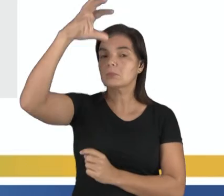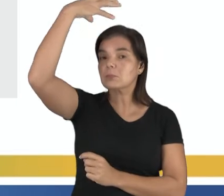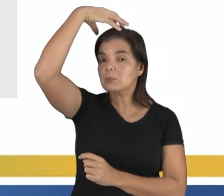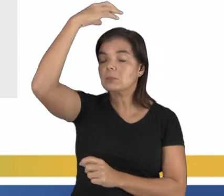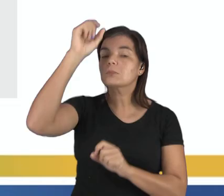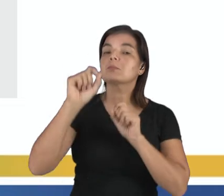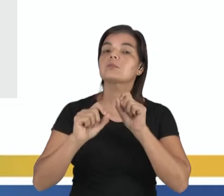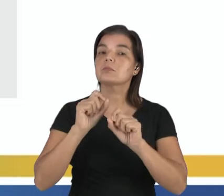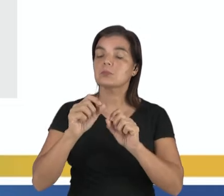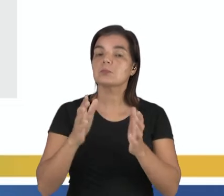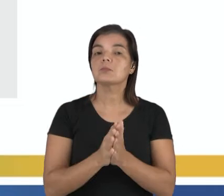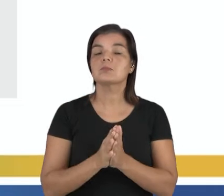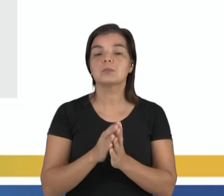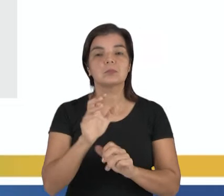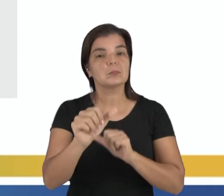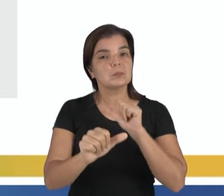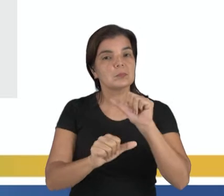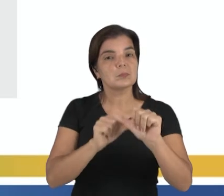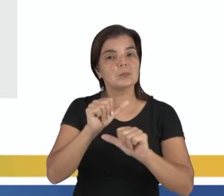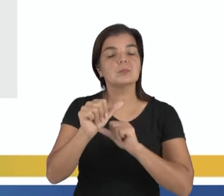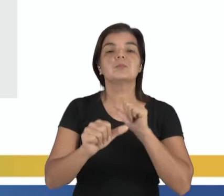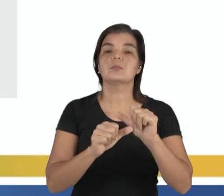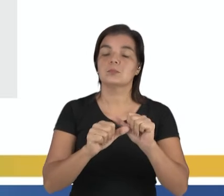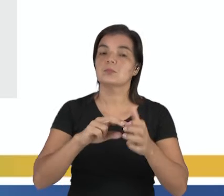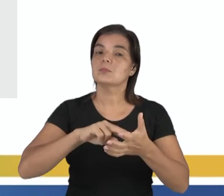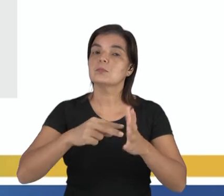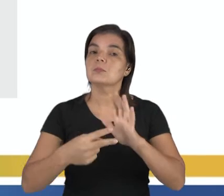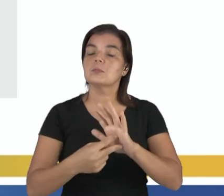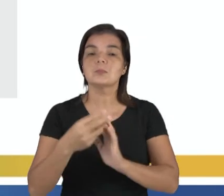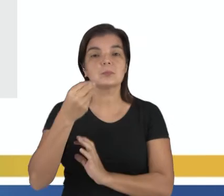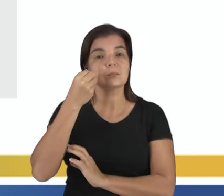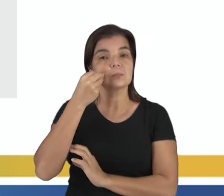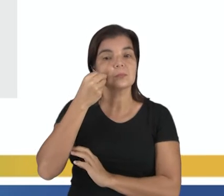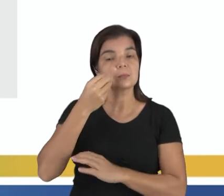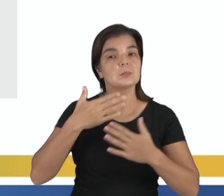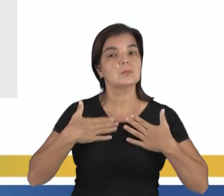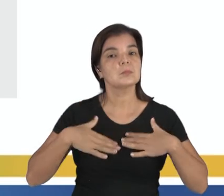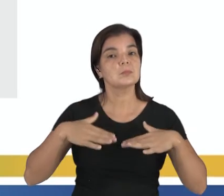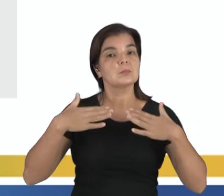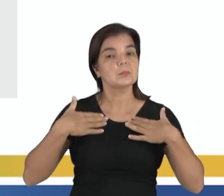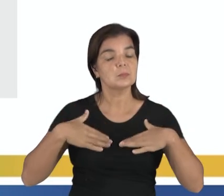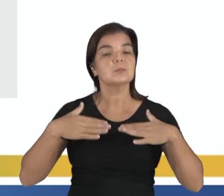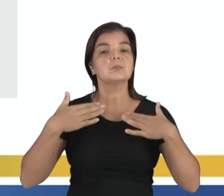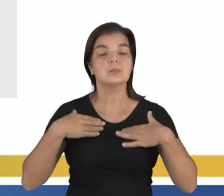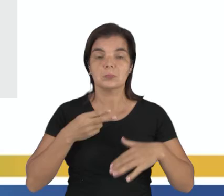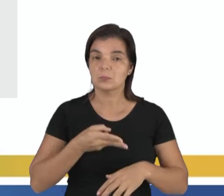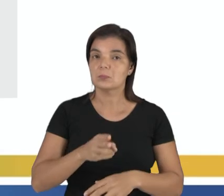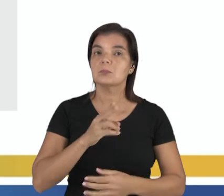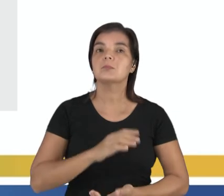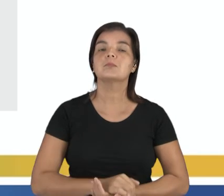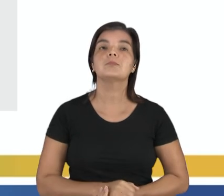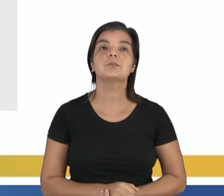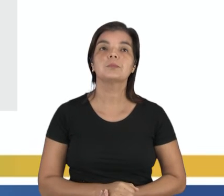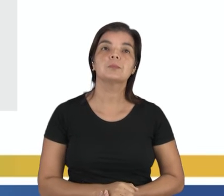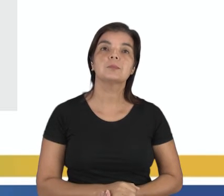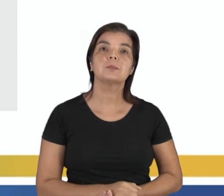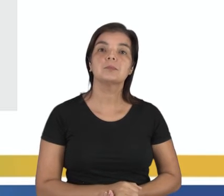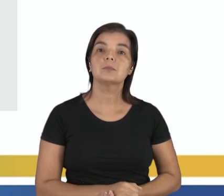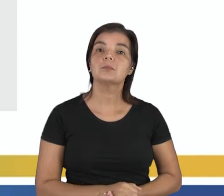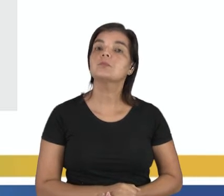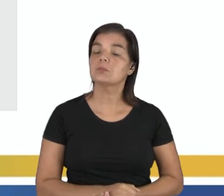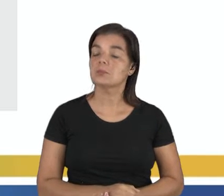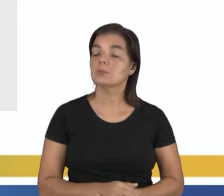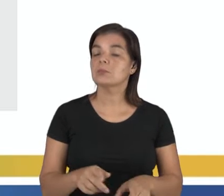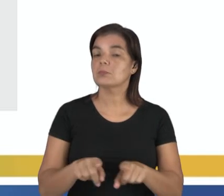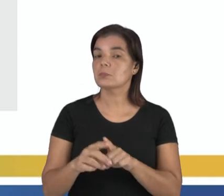aí com essas reforminhas, né, no sentido de tentar manter aí os seus postos, né? E aí a gente